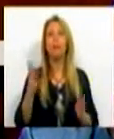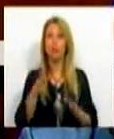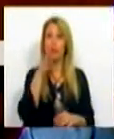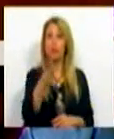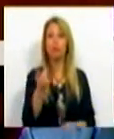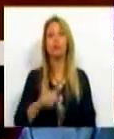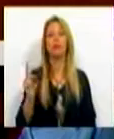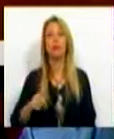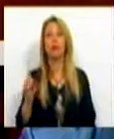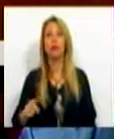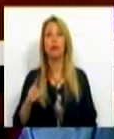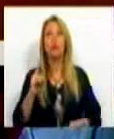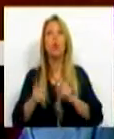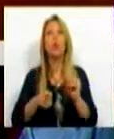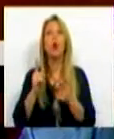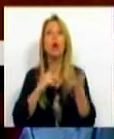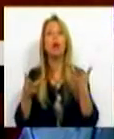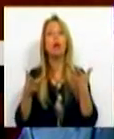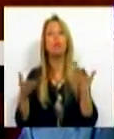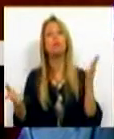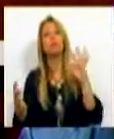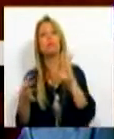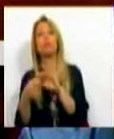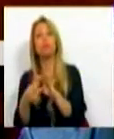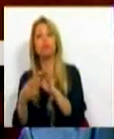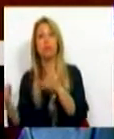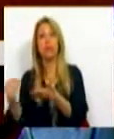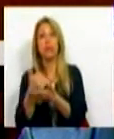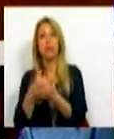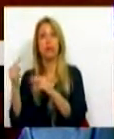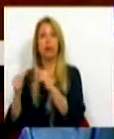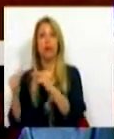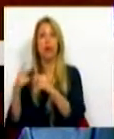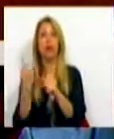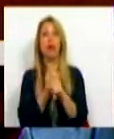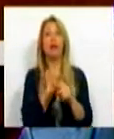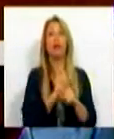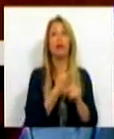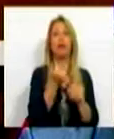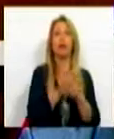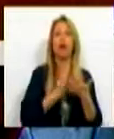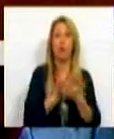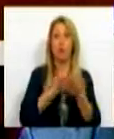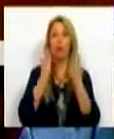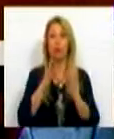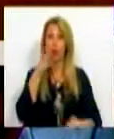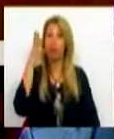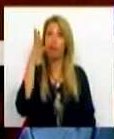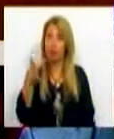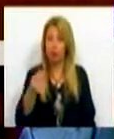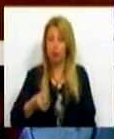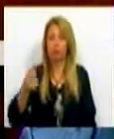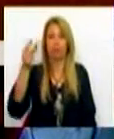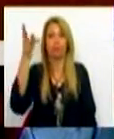Já foi dito várias vezes qual é a relação entre as receitas fiscais e a atividade económica. Já foi dito muitas vezes